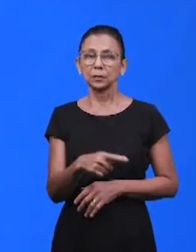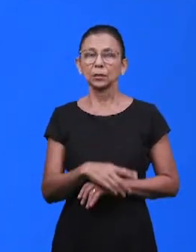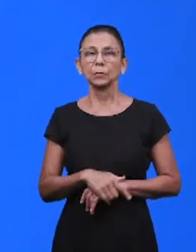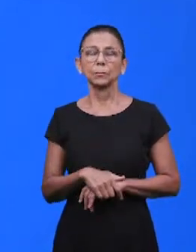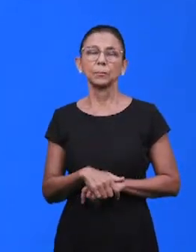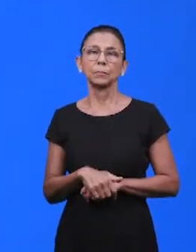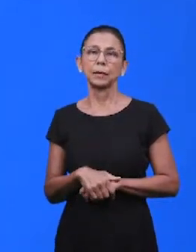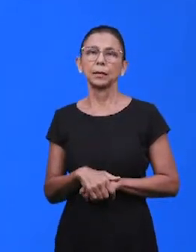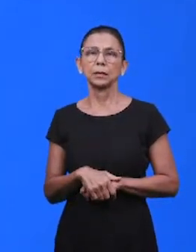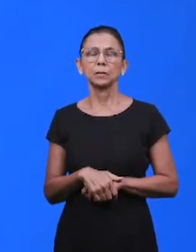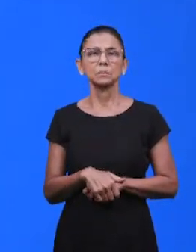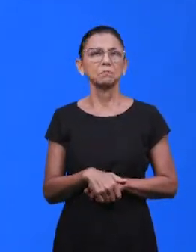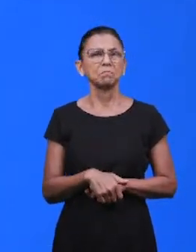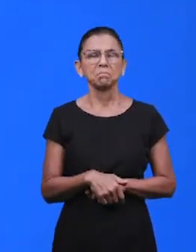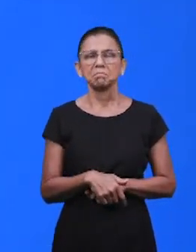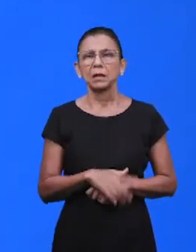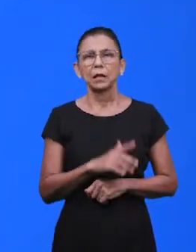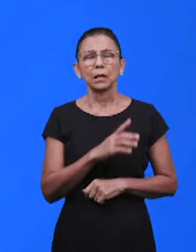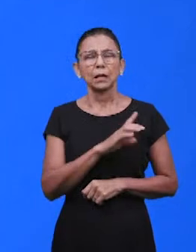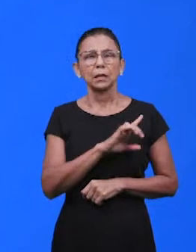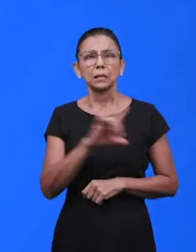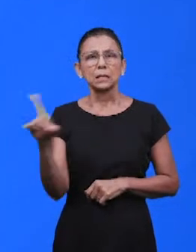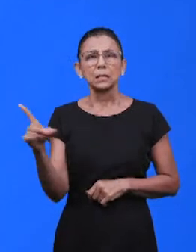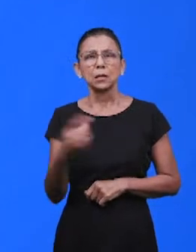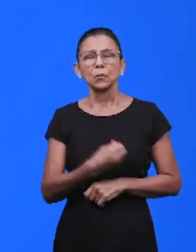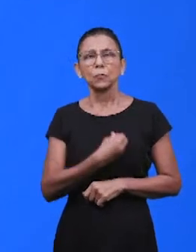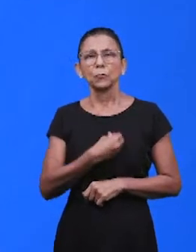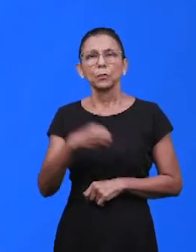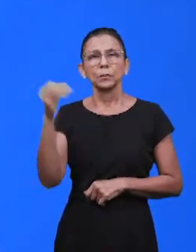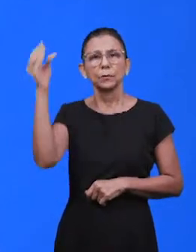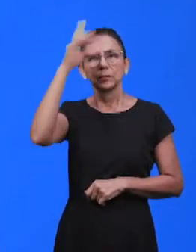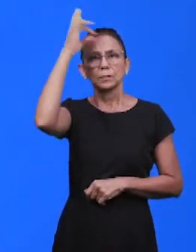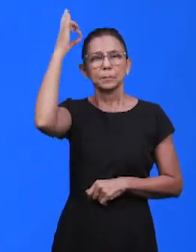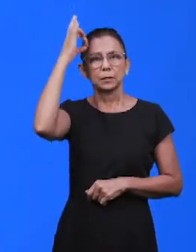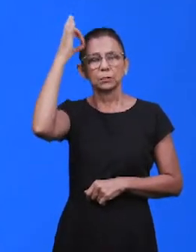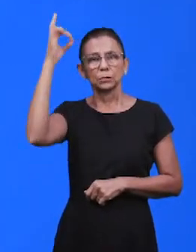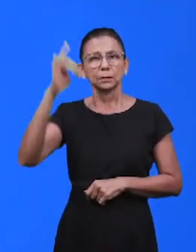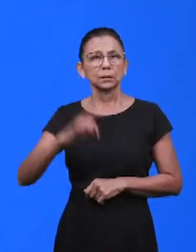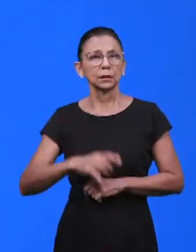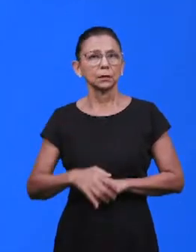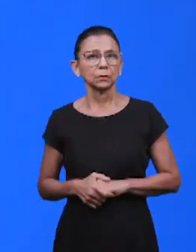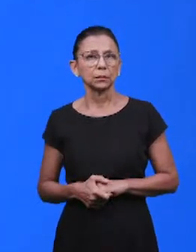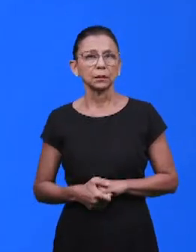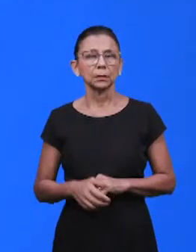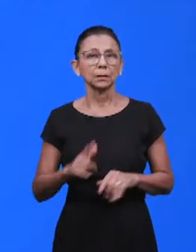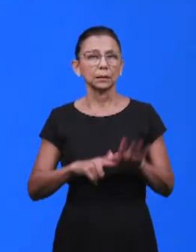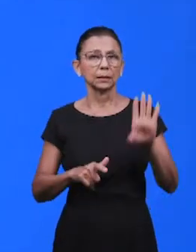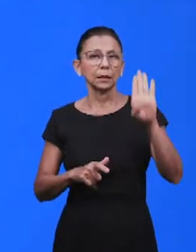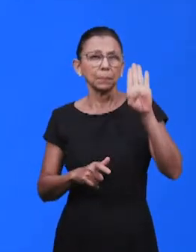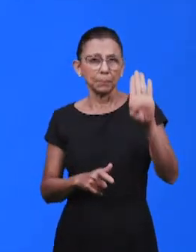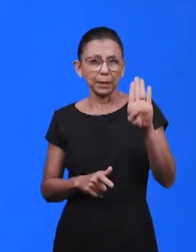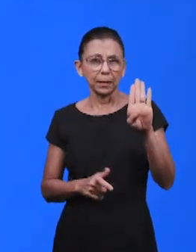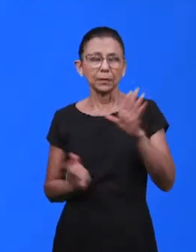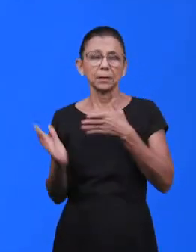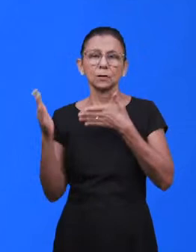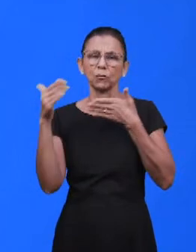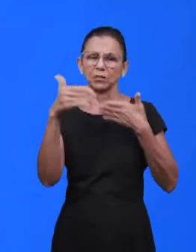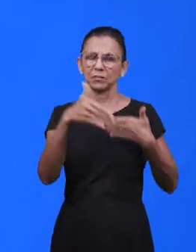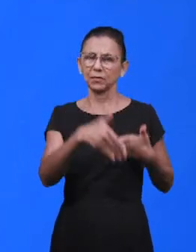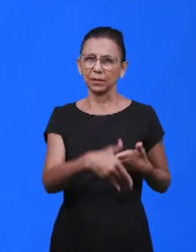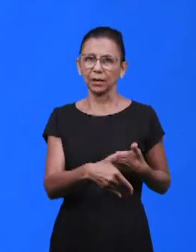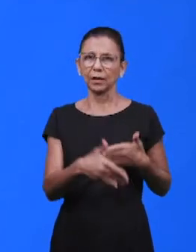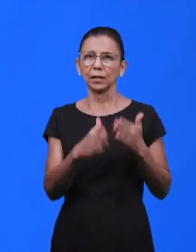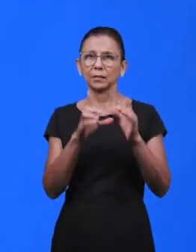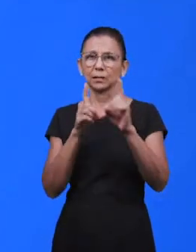estão além da letra, muito bem colocado. A letra D, Eles não são fiéis à doutrina da palavra, porque